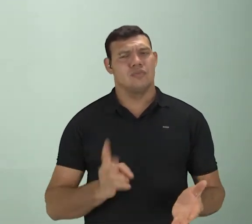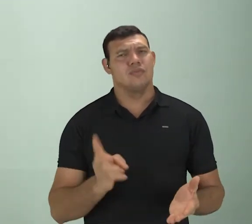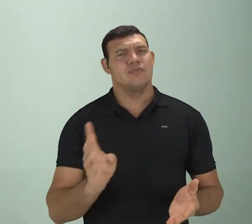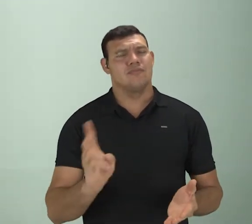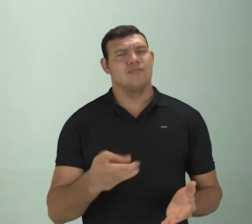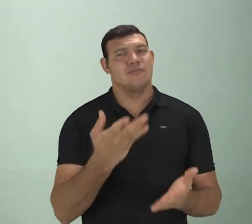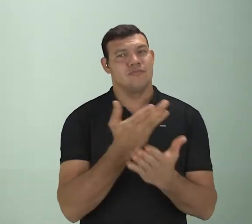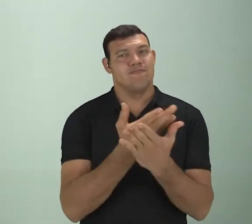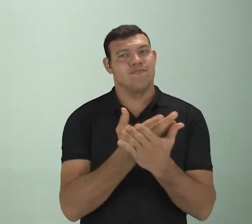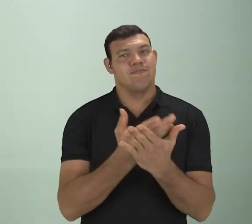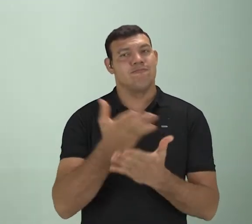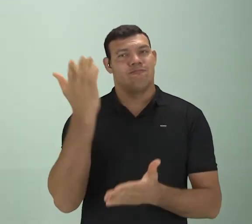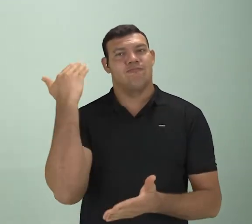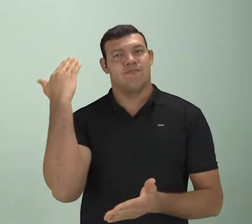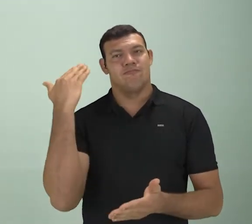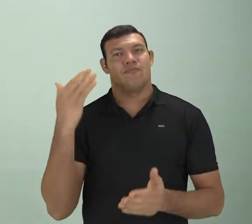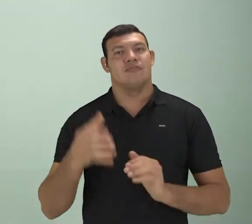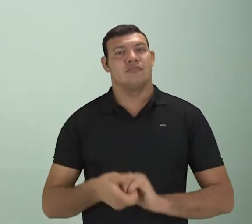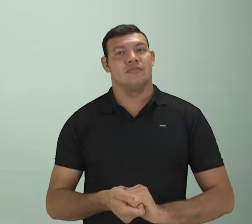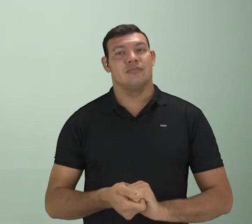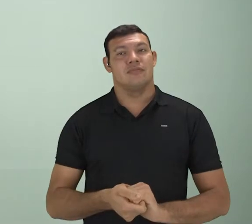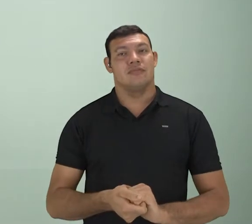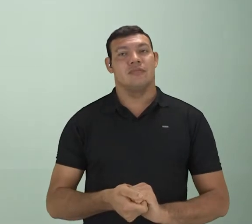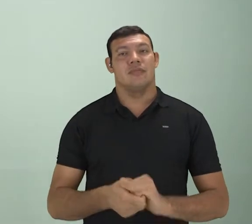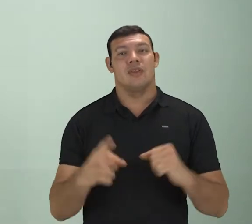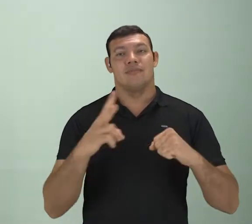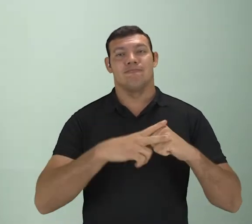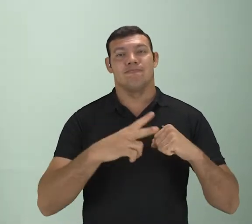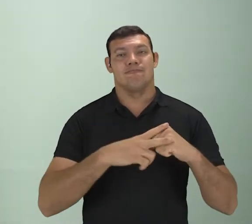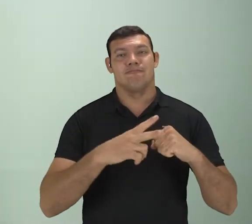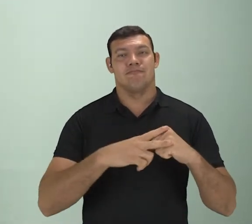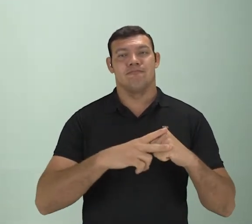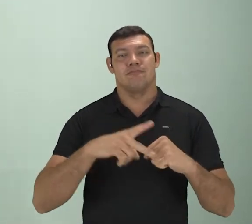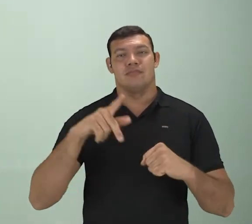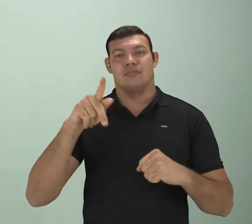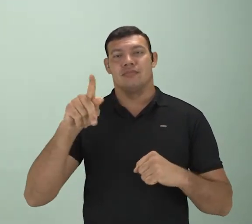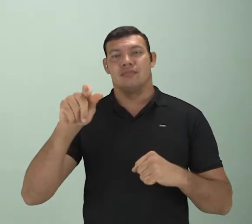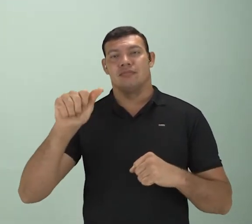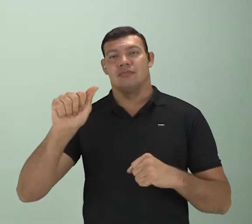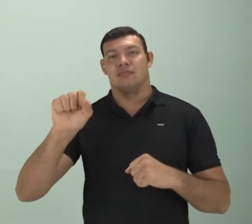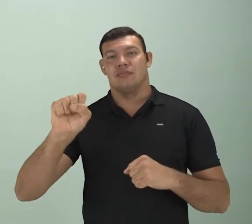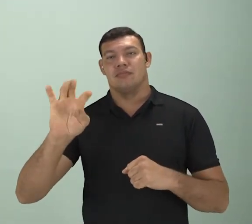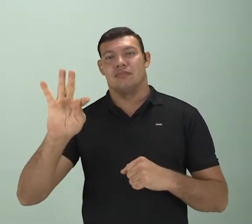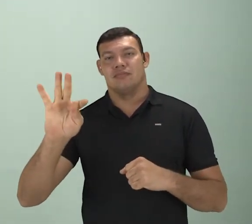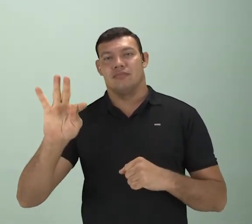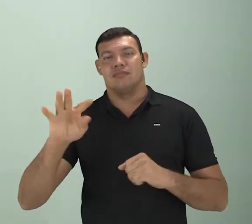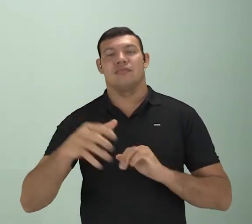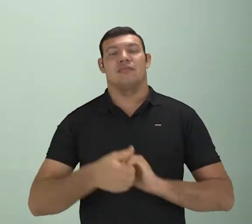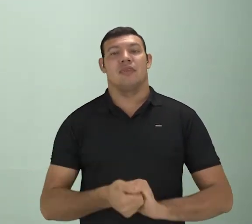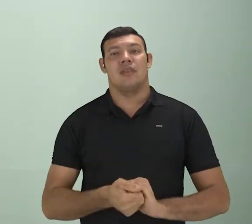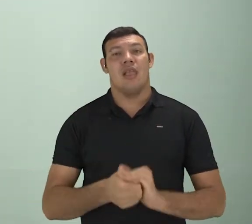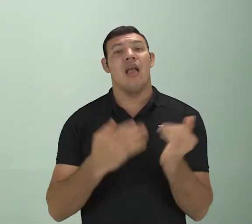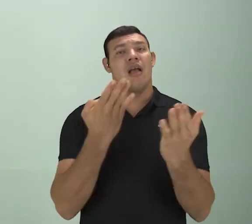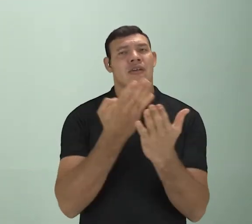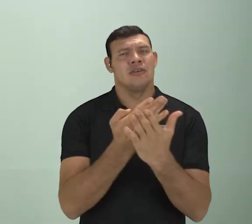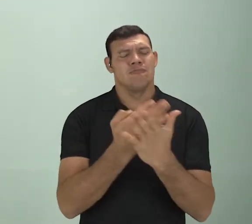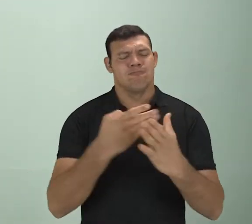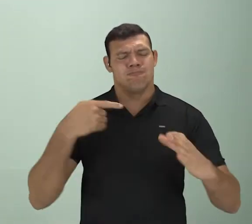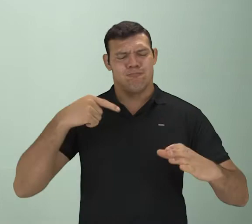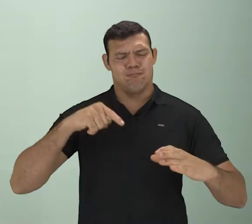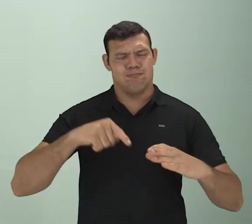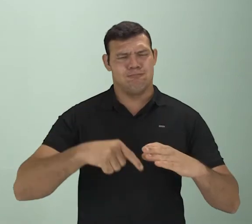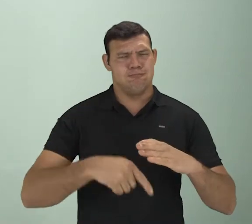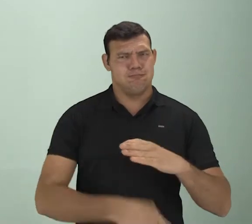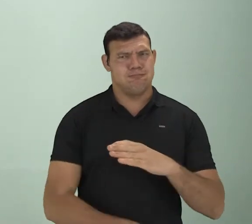continuação de aula passada sobre o paz perfect quem na aula passada nós aprofundamos